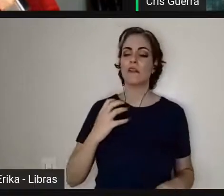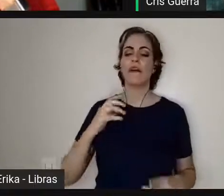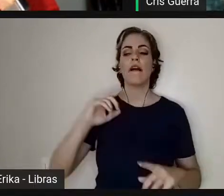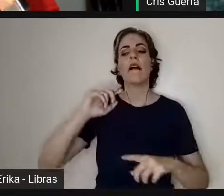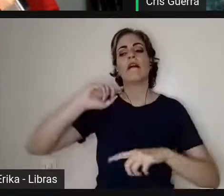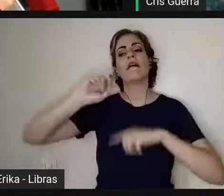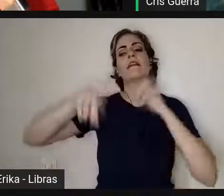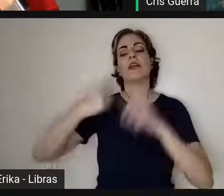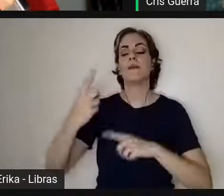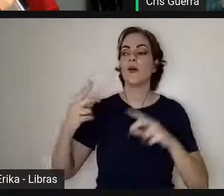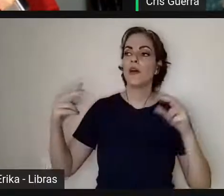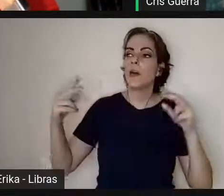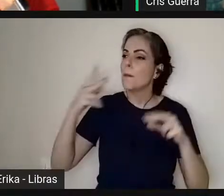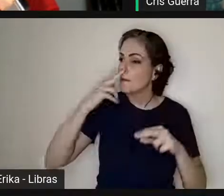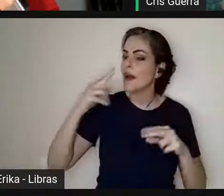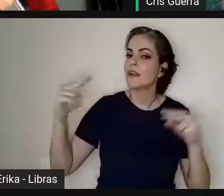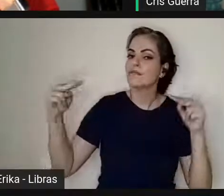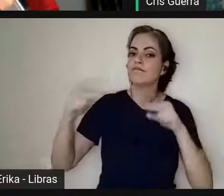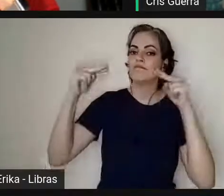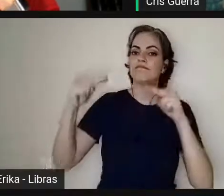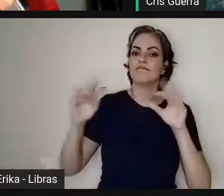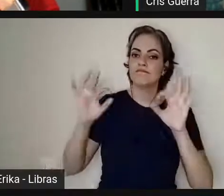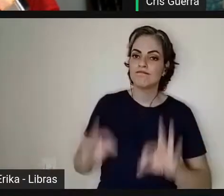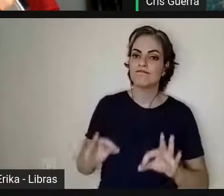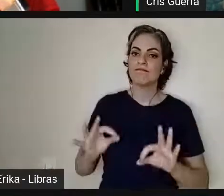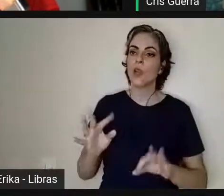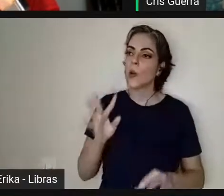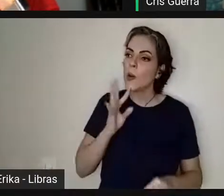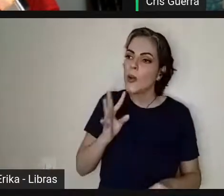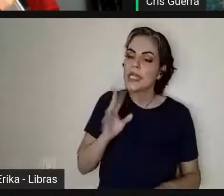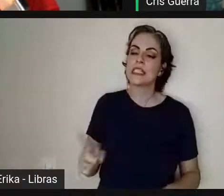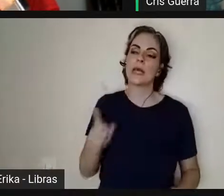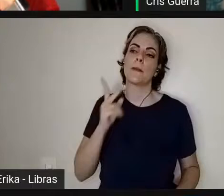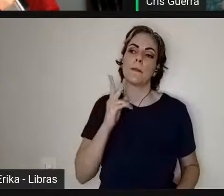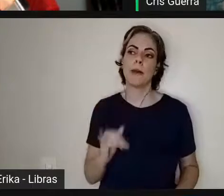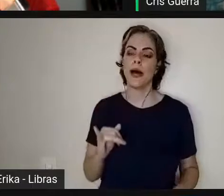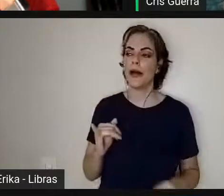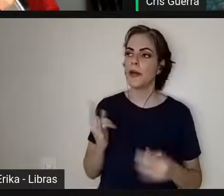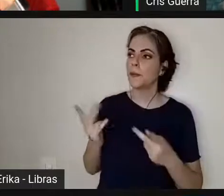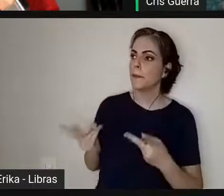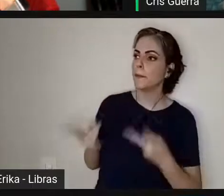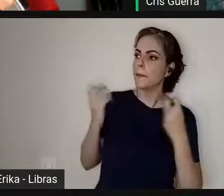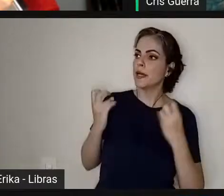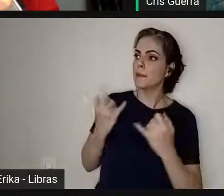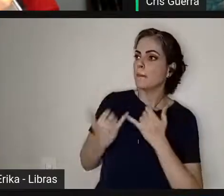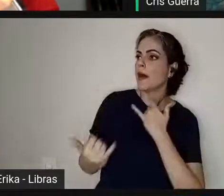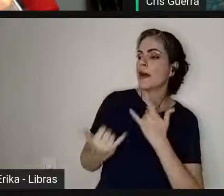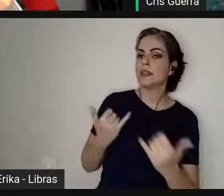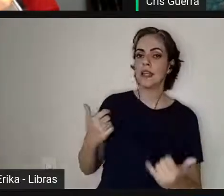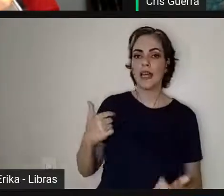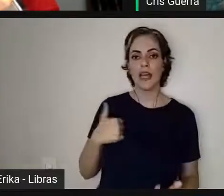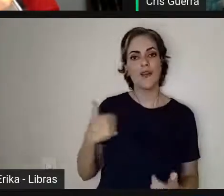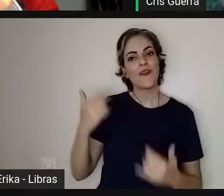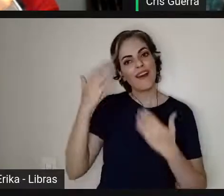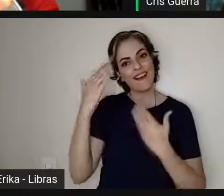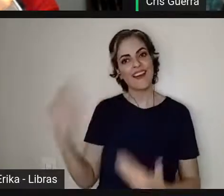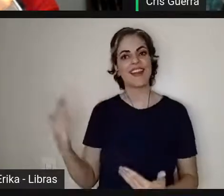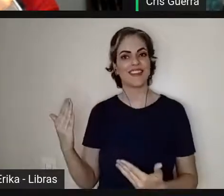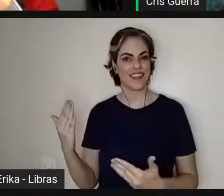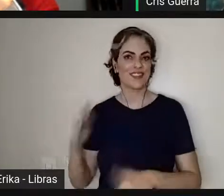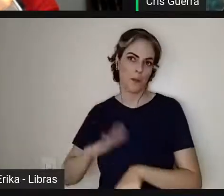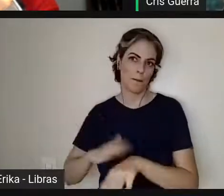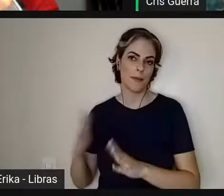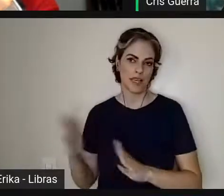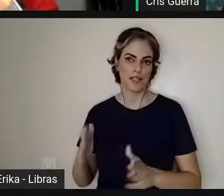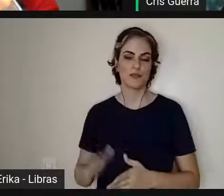e foi interessante porque a gente descobriu várias semelhanças, foi muito legal, eu sou muito grata a isso. Mas 7